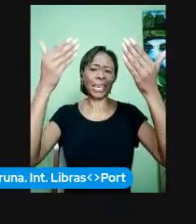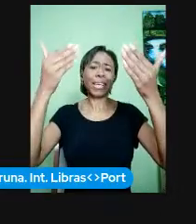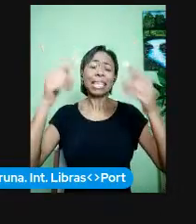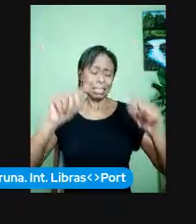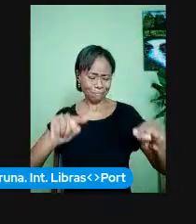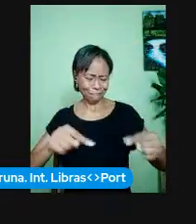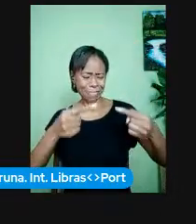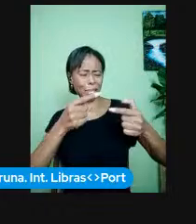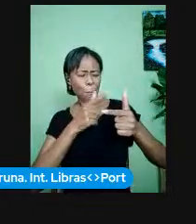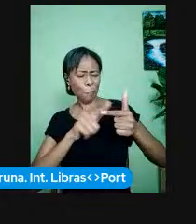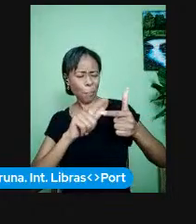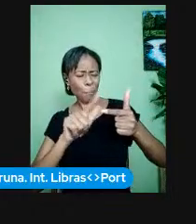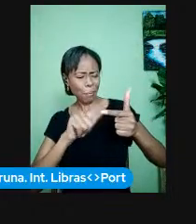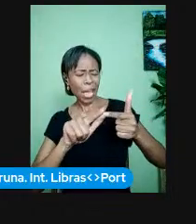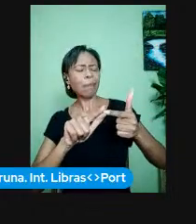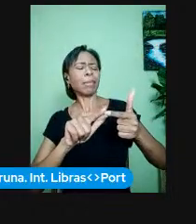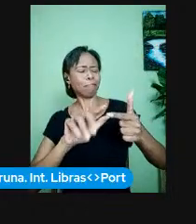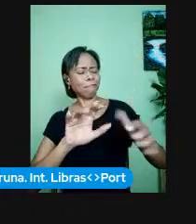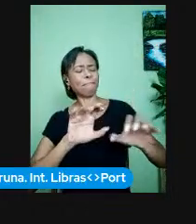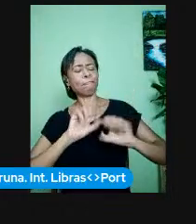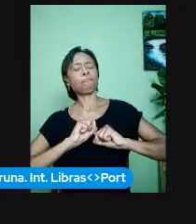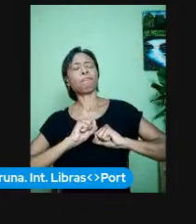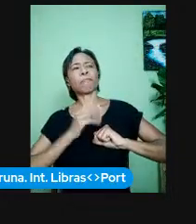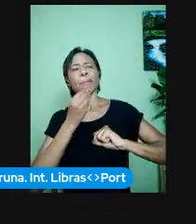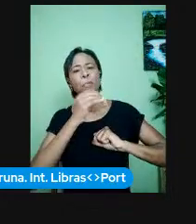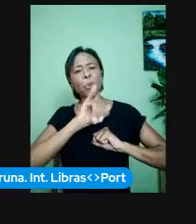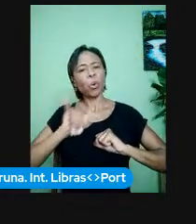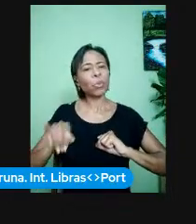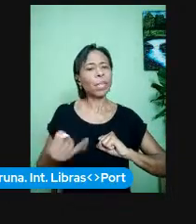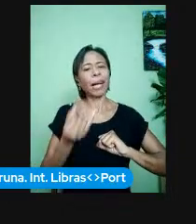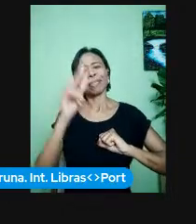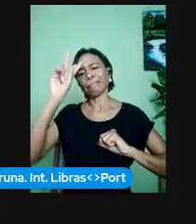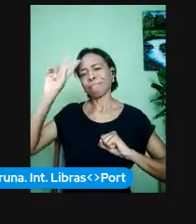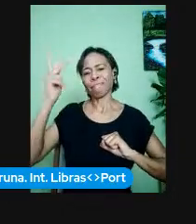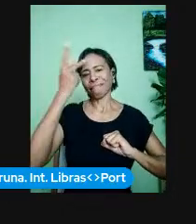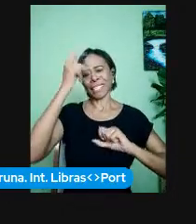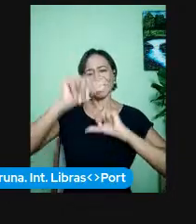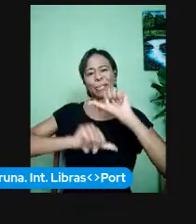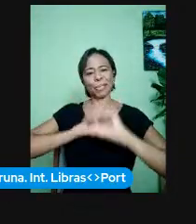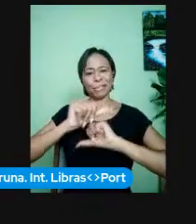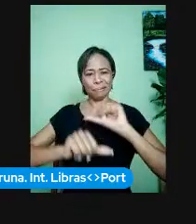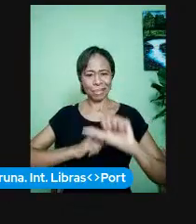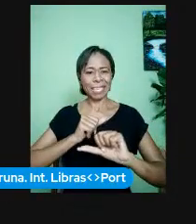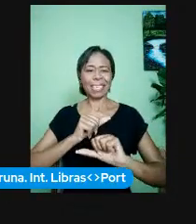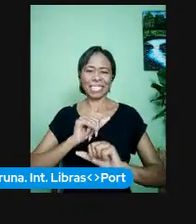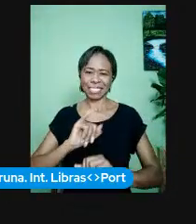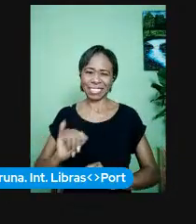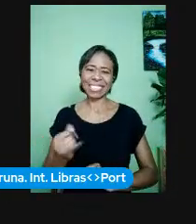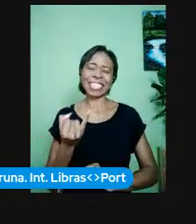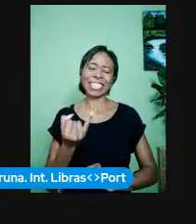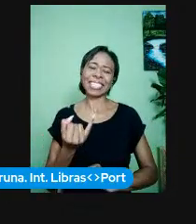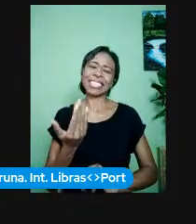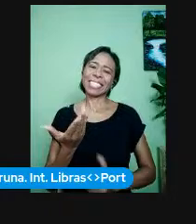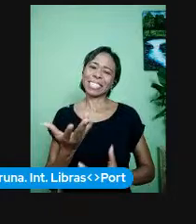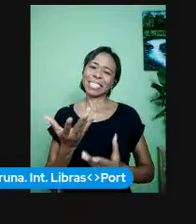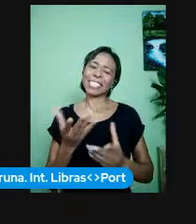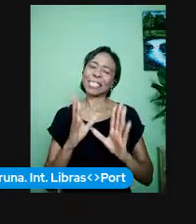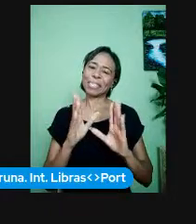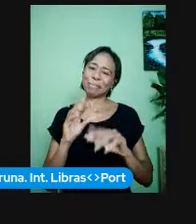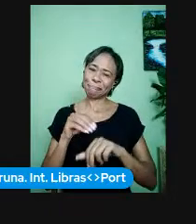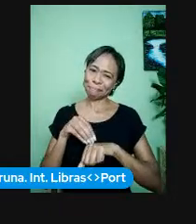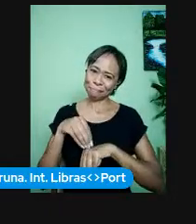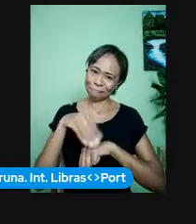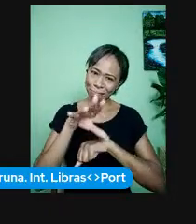grande oportunidade de se reinventar. Essa é a minha mensagem, eu quero agradecer imensamente, mais uma vez, aqui o seu Laí,